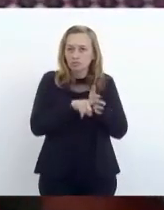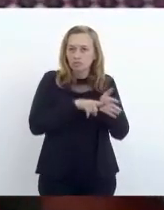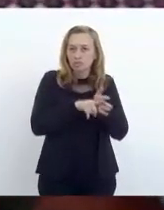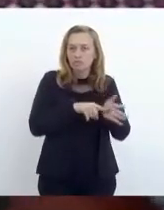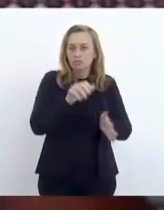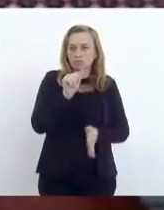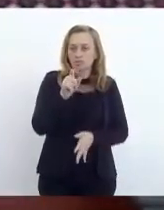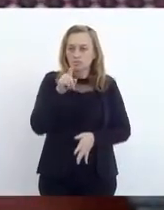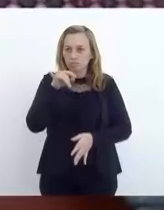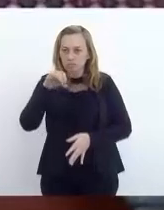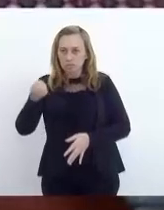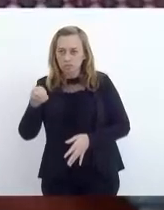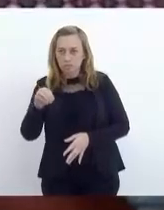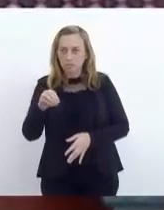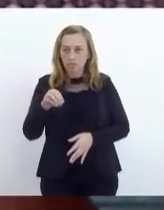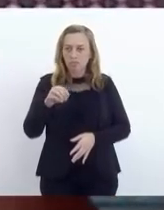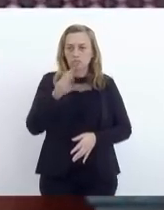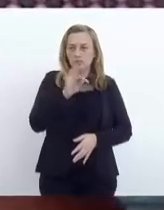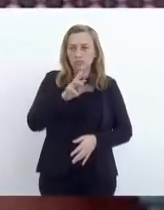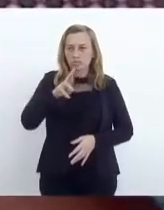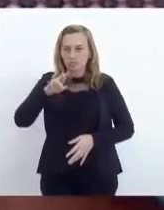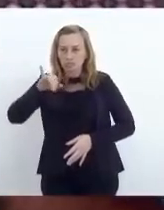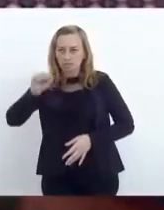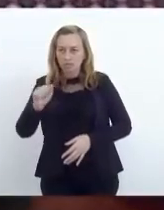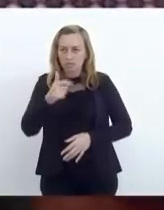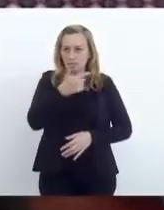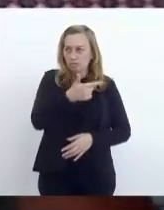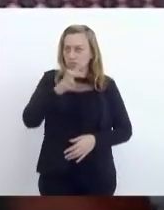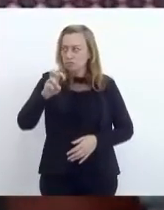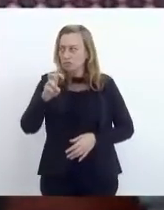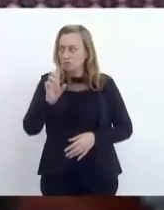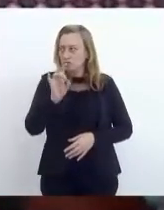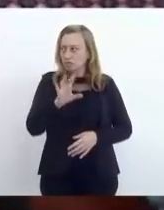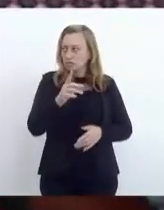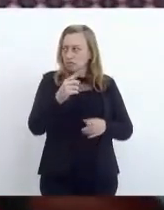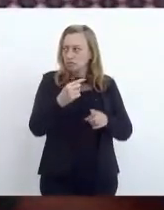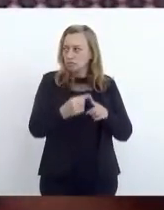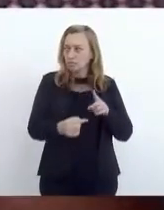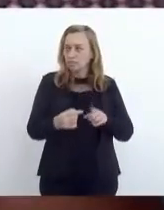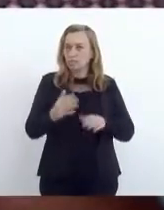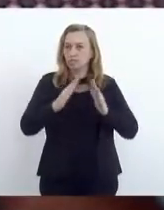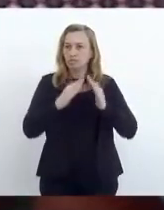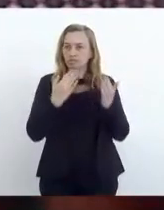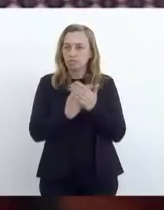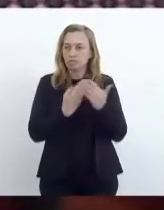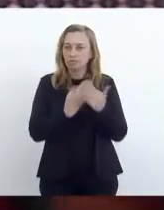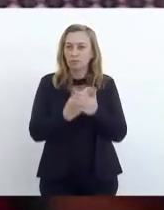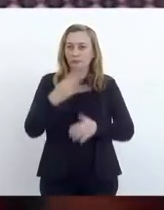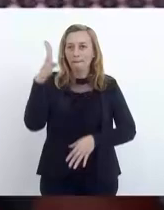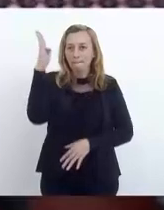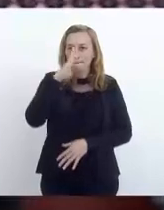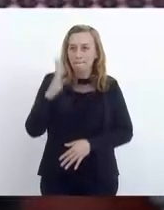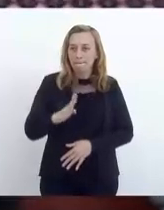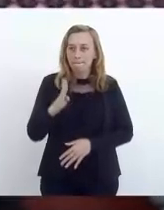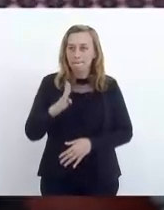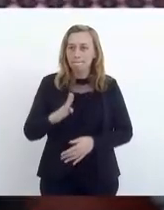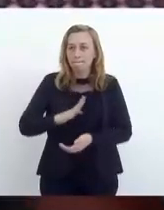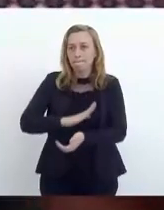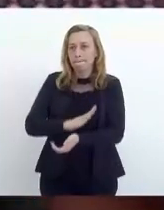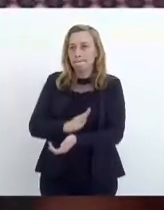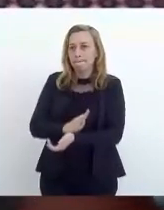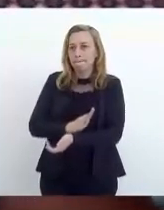Teixeira, INEP 2015, apenas 1/4 das escolas brasileiras pautaram o racismo nas suas